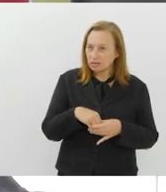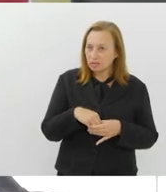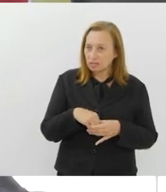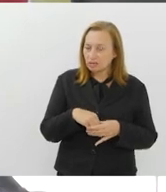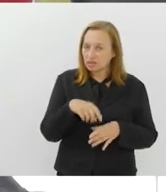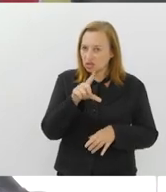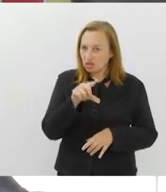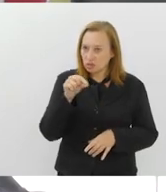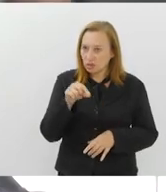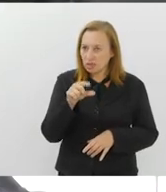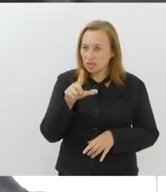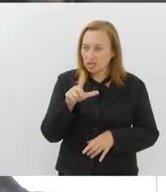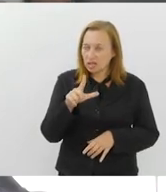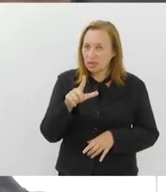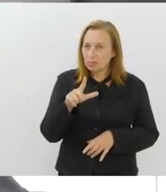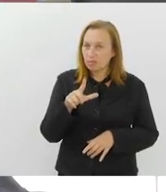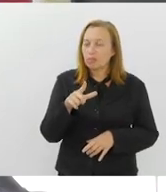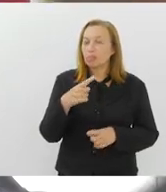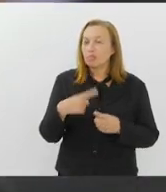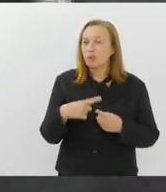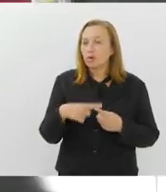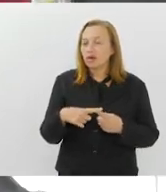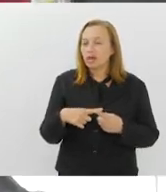cumprida. A gente está falando